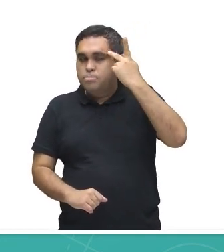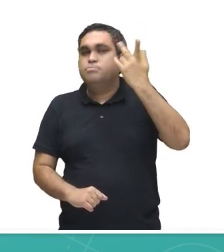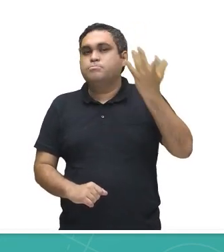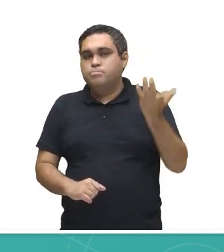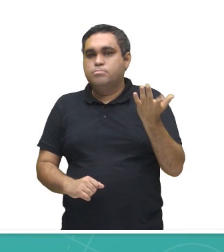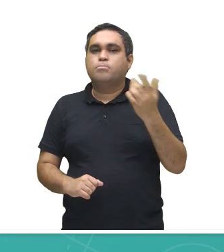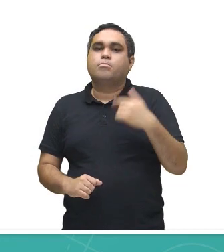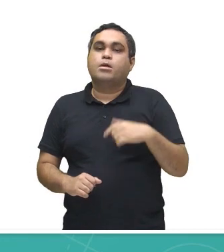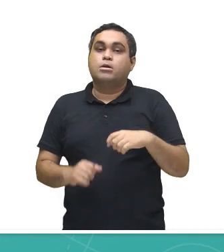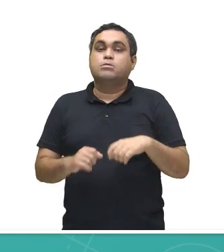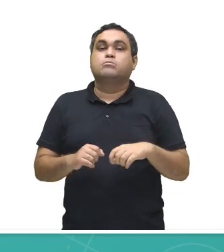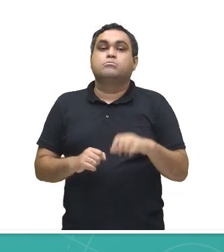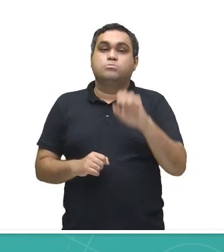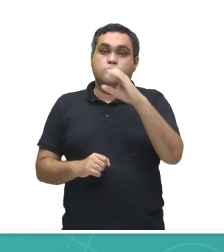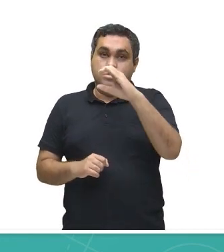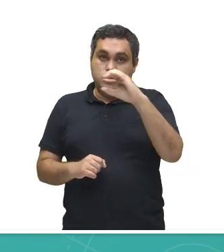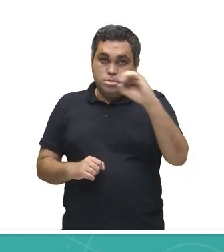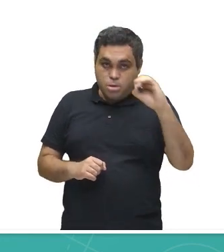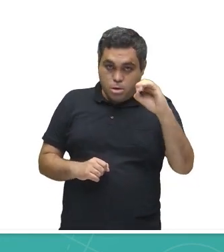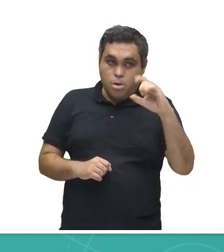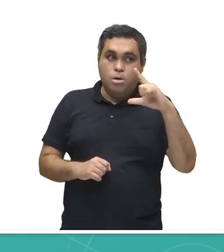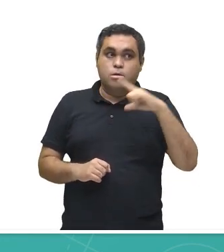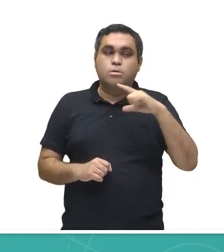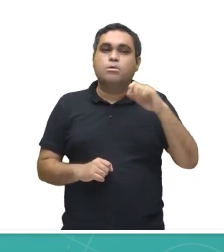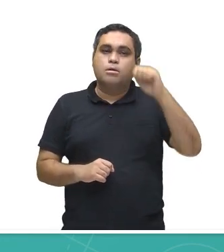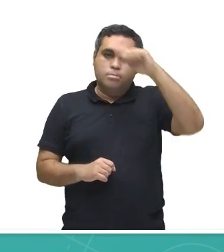região centro-oeste, nós teremos Mato Grosso